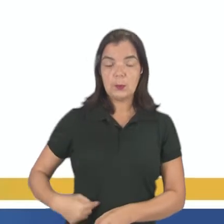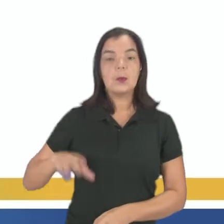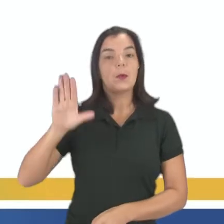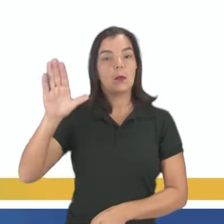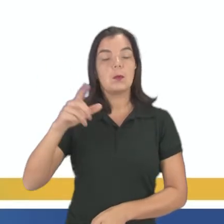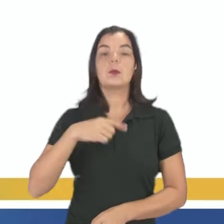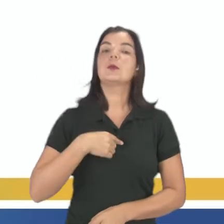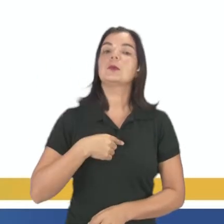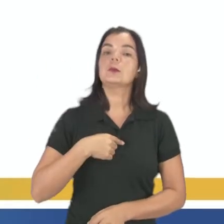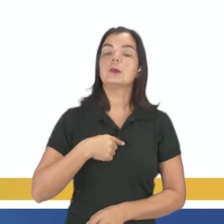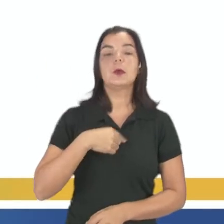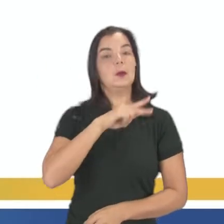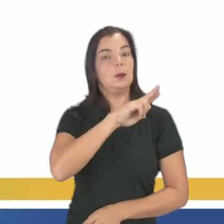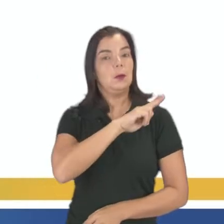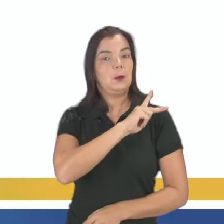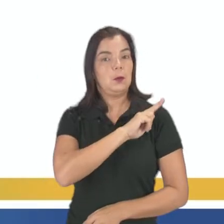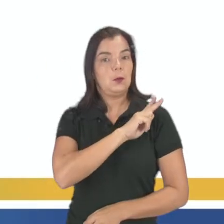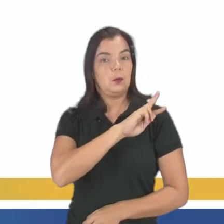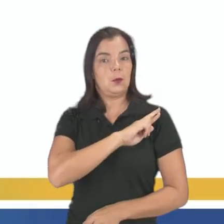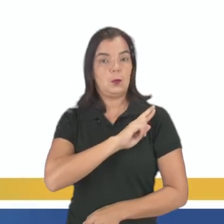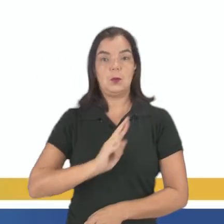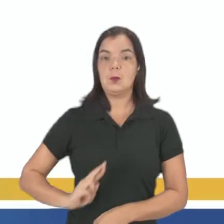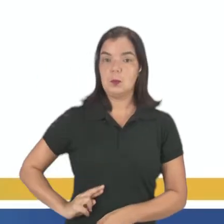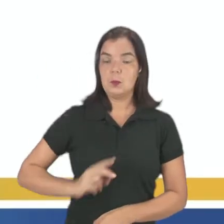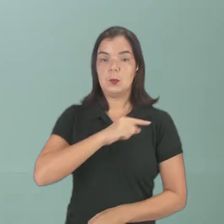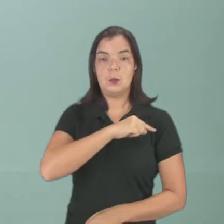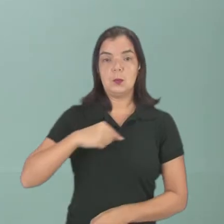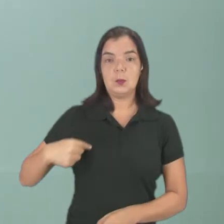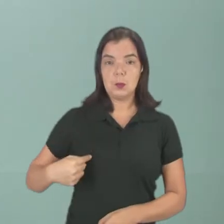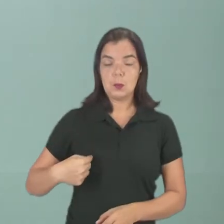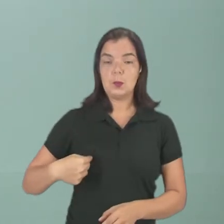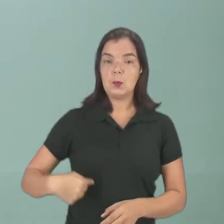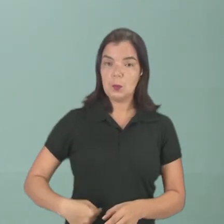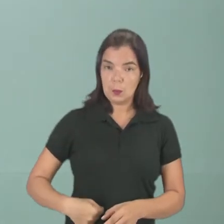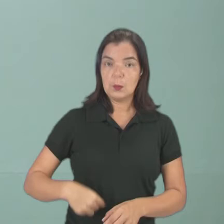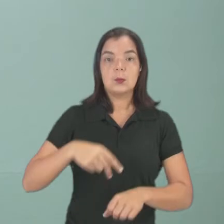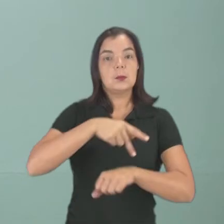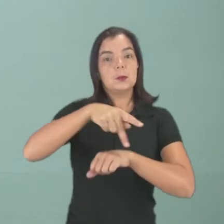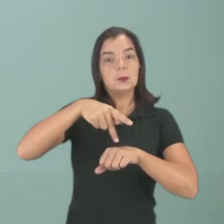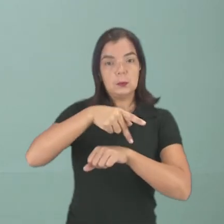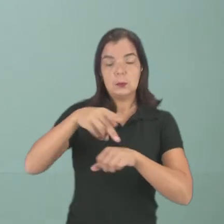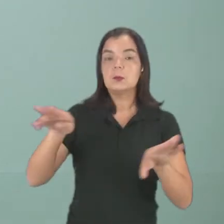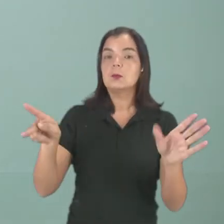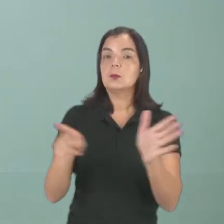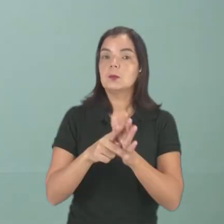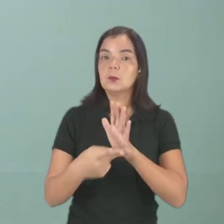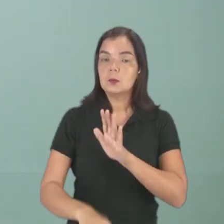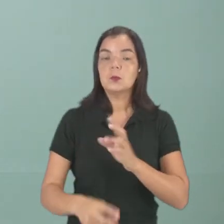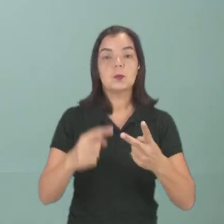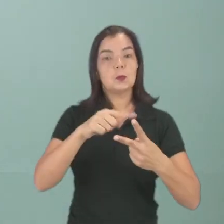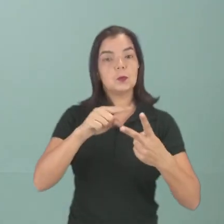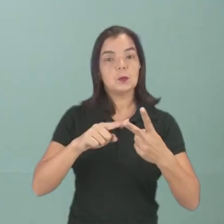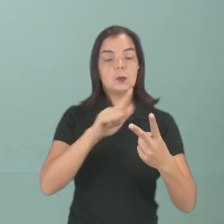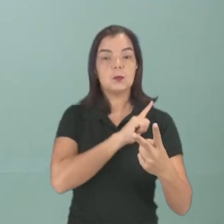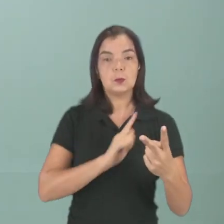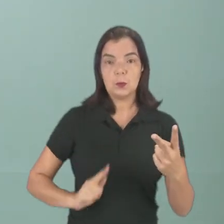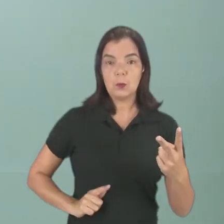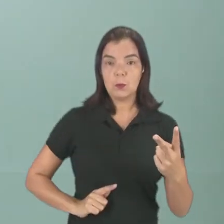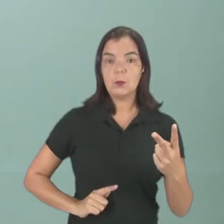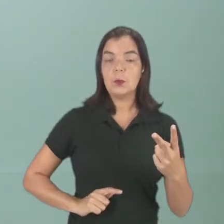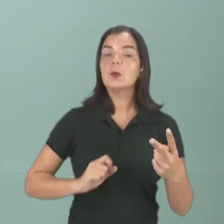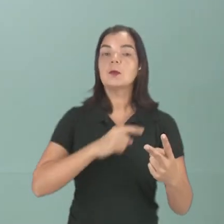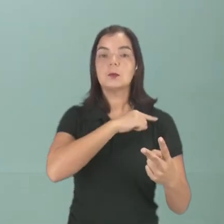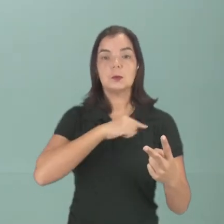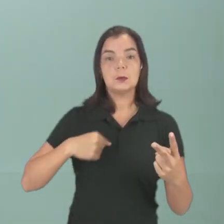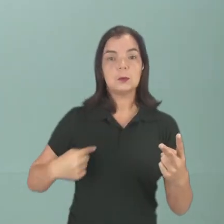gente vai ter a República Nacional Chinesa. Os dois governos, eles se autotitulam como o governo da China, né?